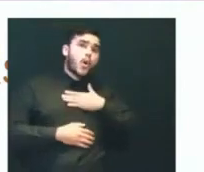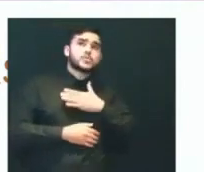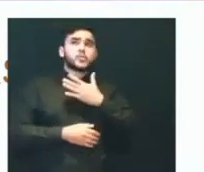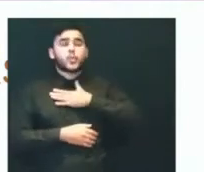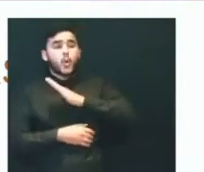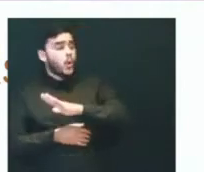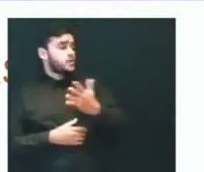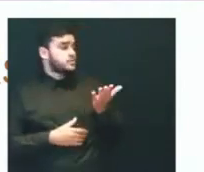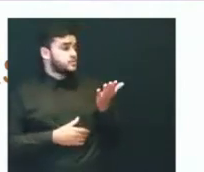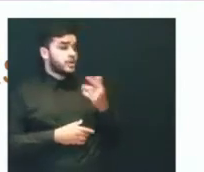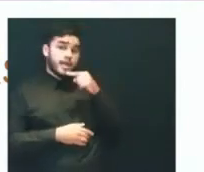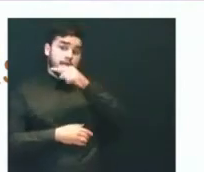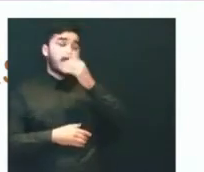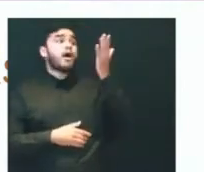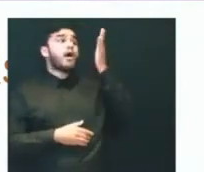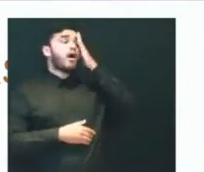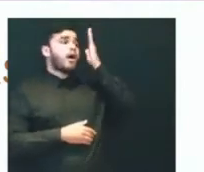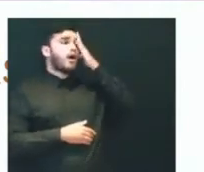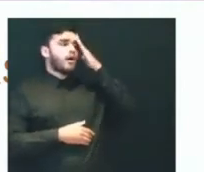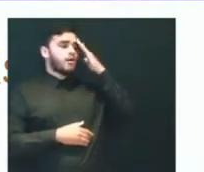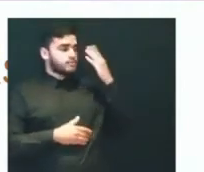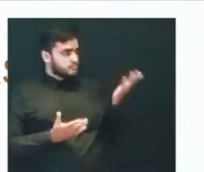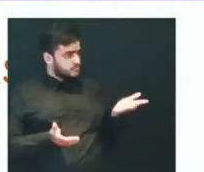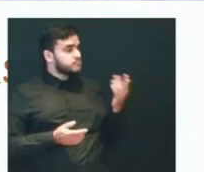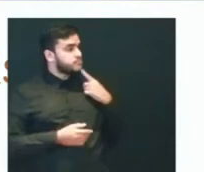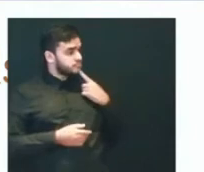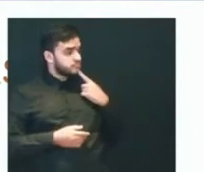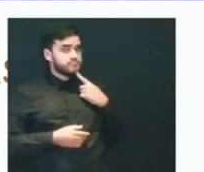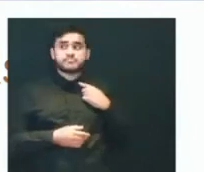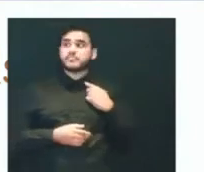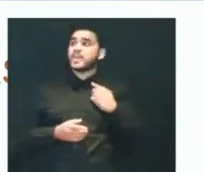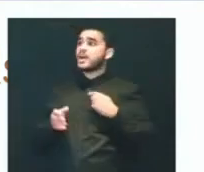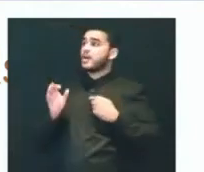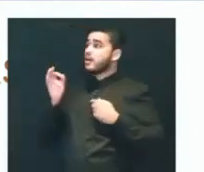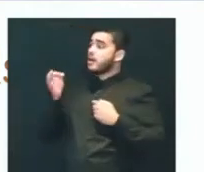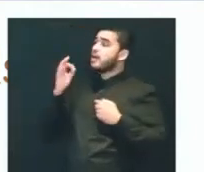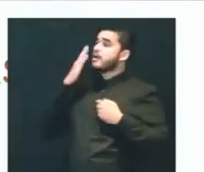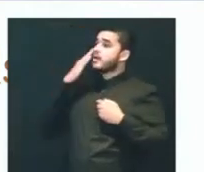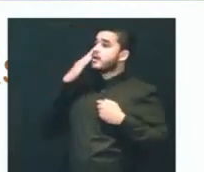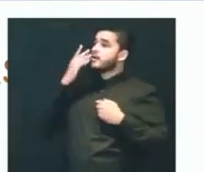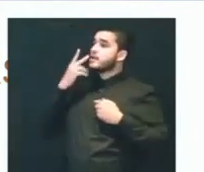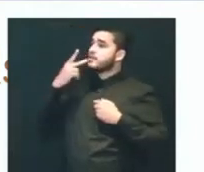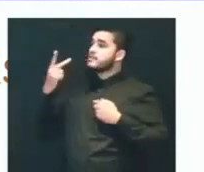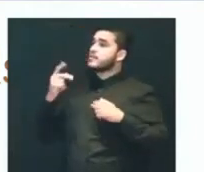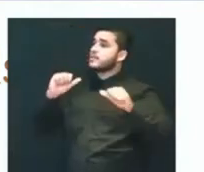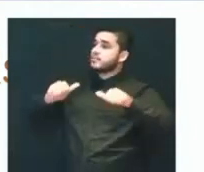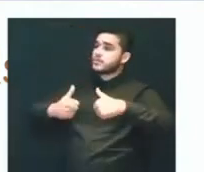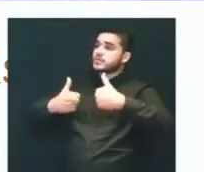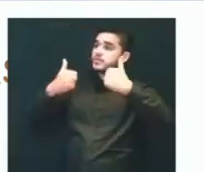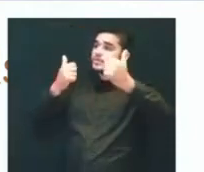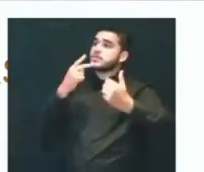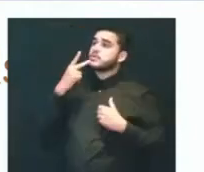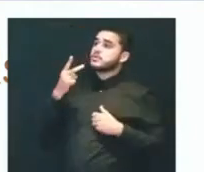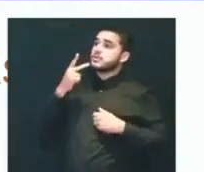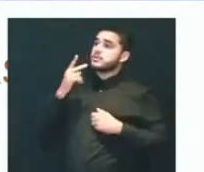até para dessobrecarregar ele. Aí, nas próximas consultas, ela já foi melhorando o apetite, porque ela